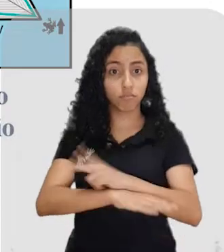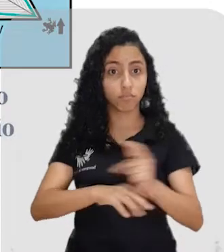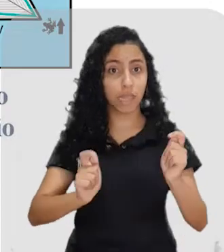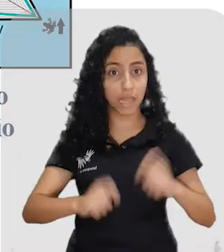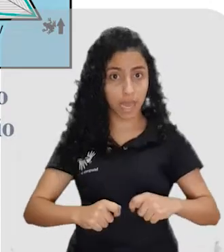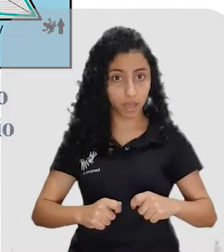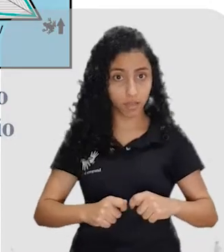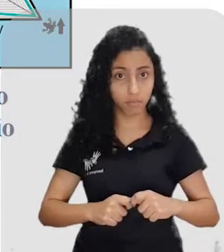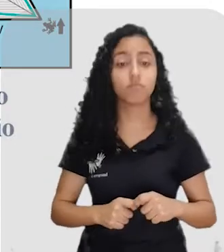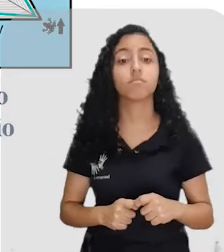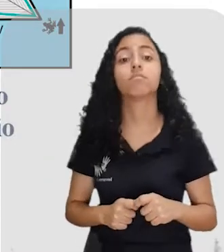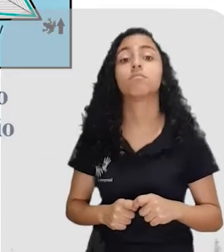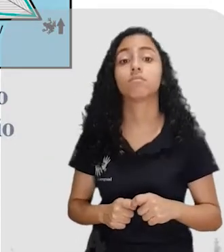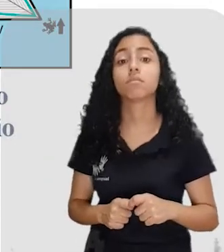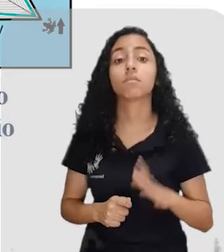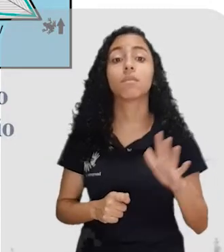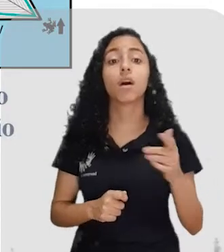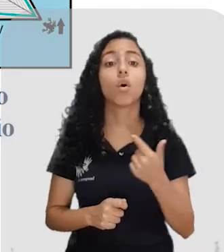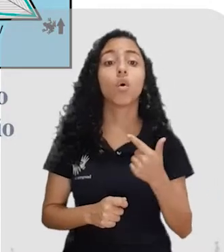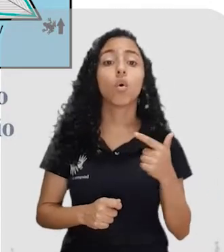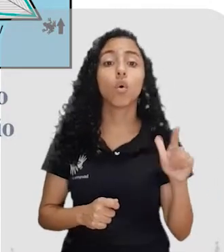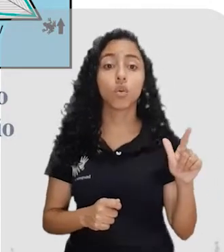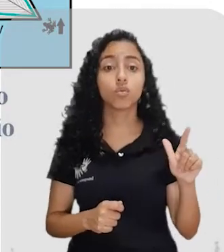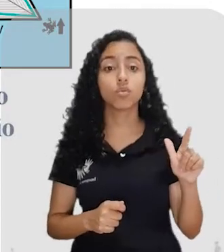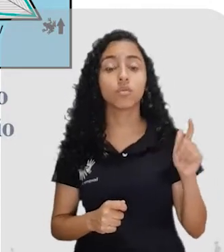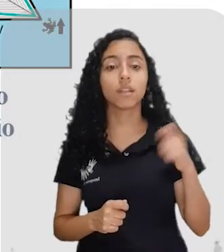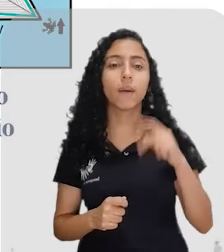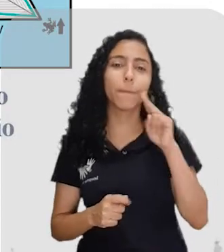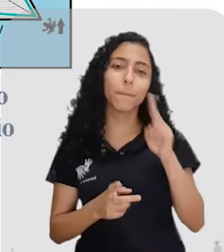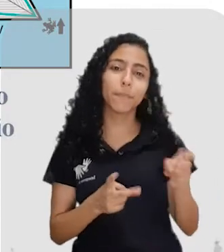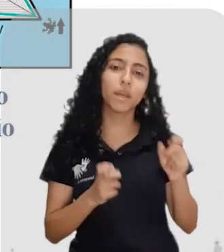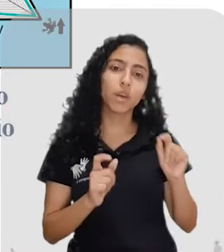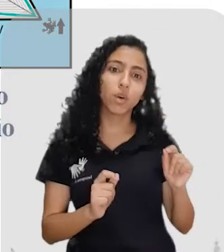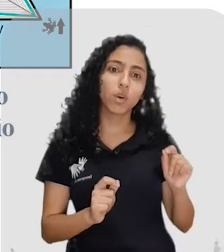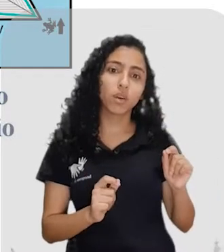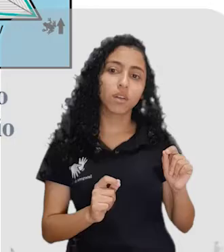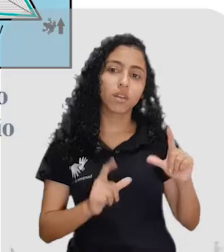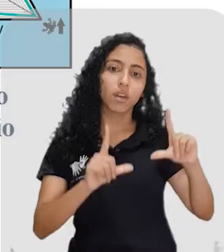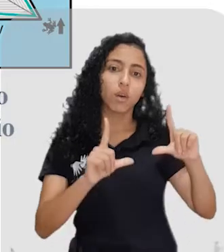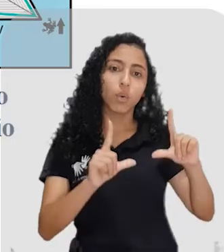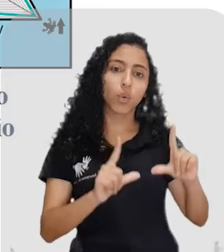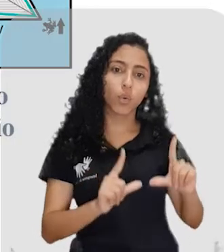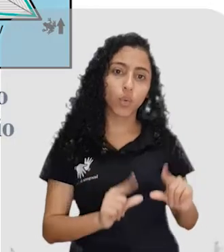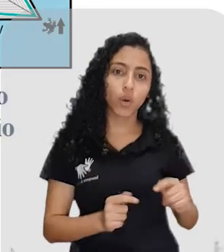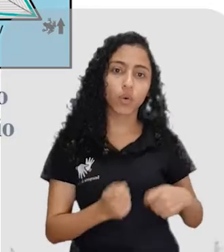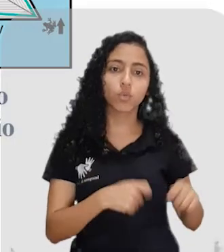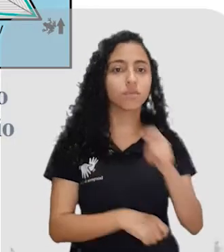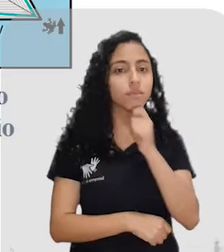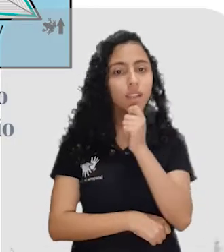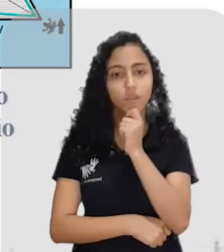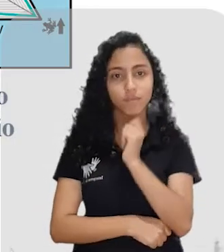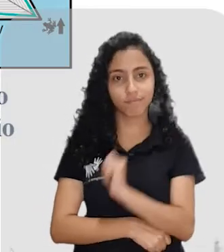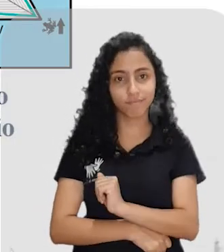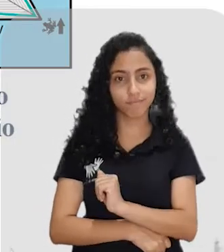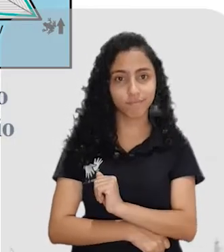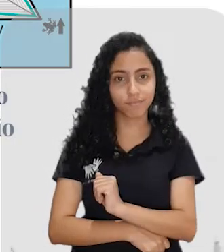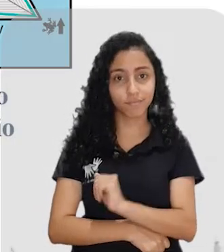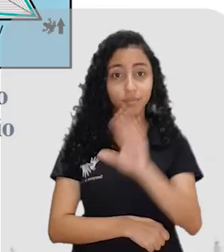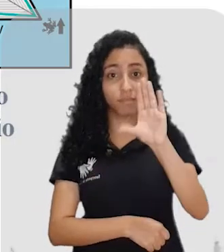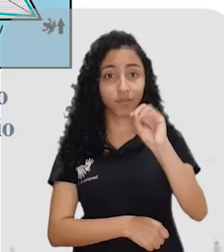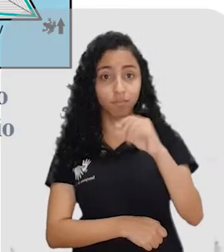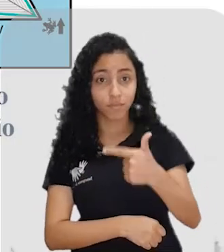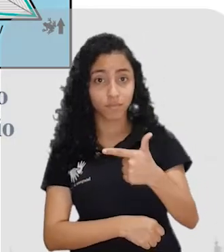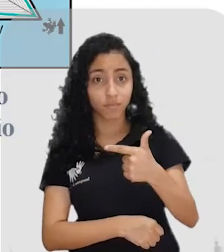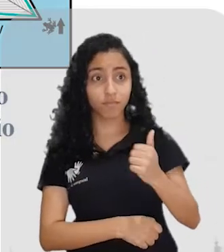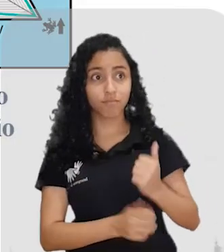de biodiversidade. Por outro lado, eu consigo ver que eu não consigo ter uma redução de custos muito grande, né?